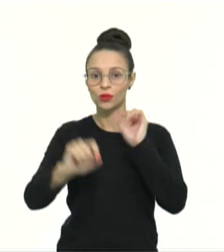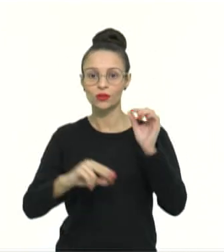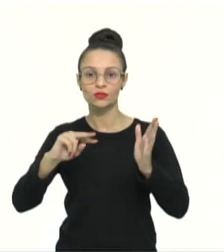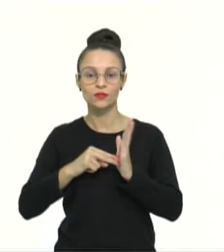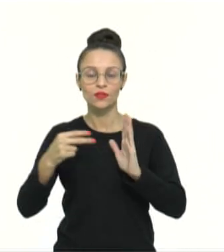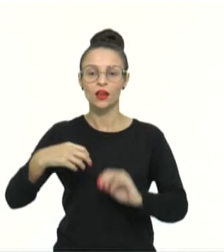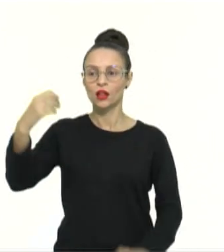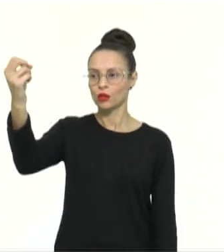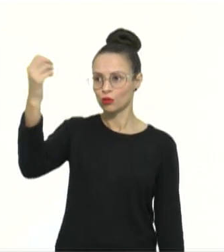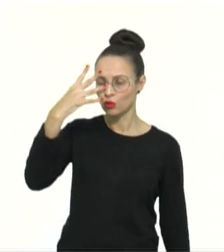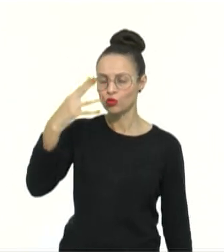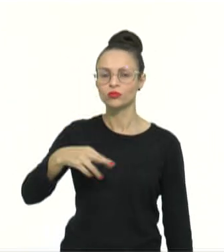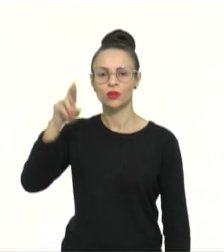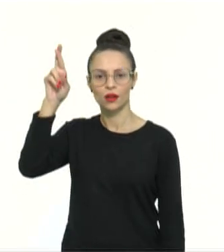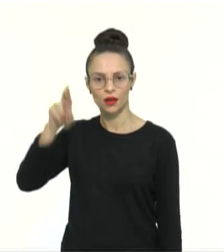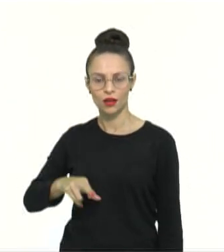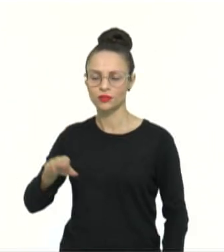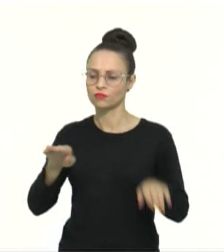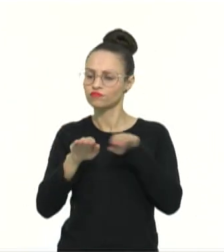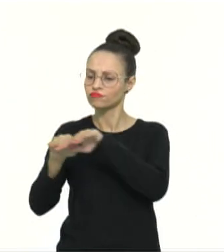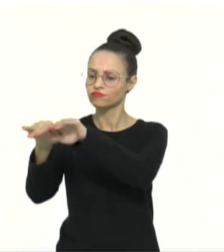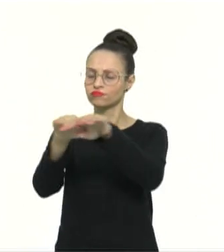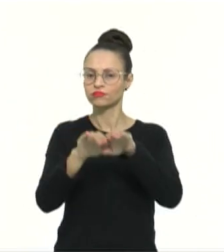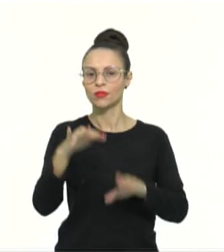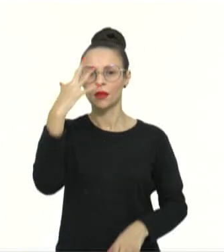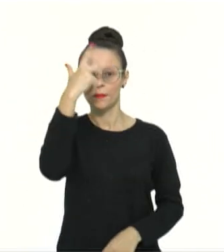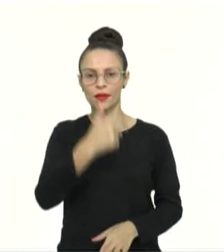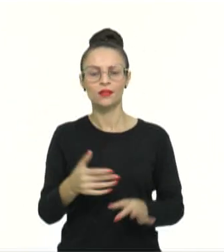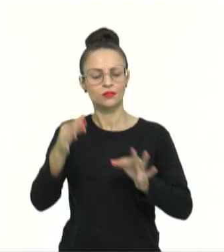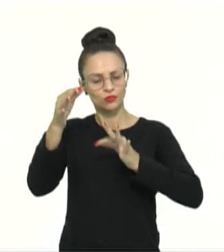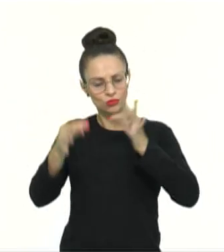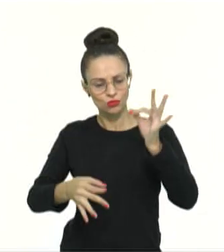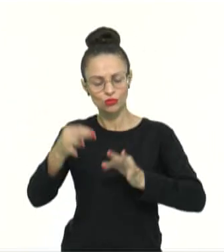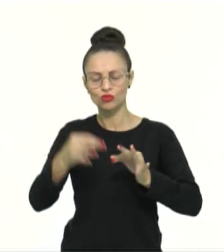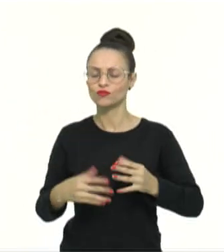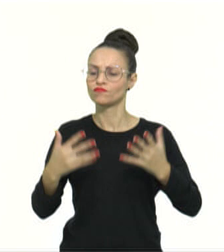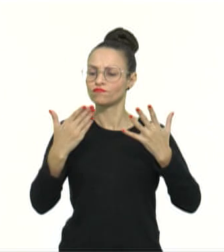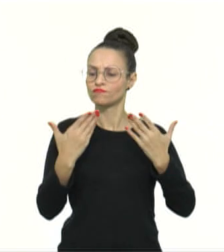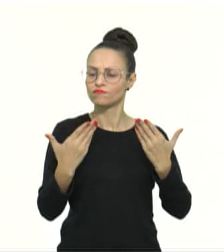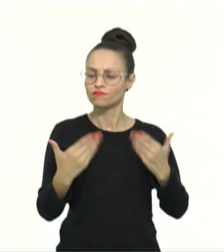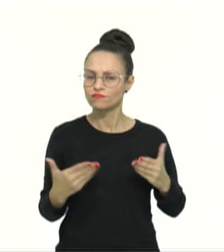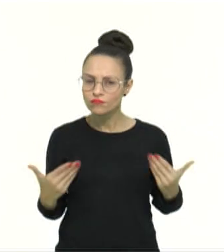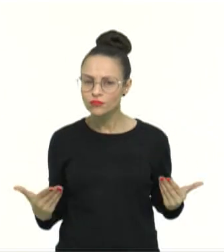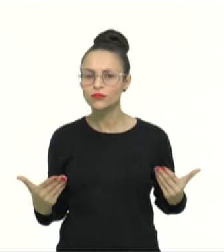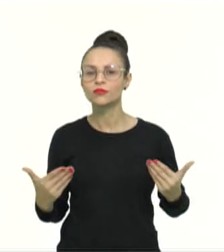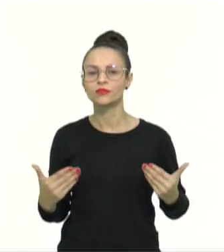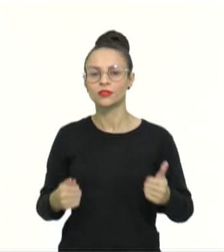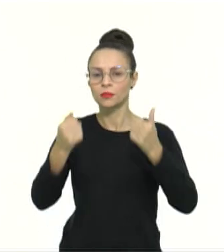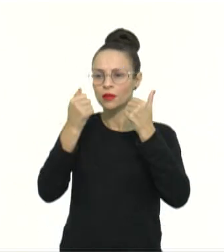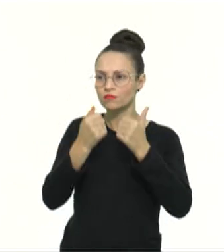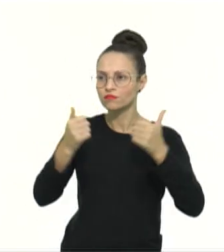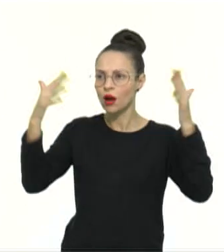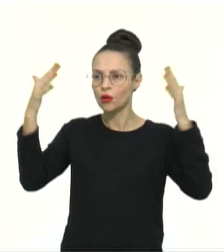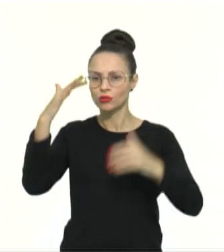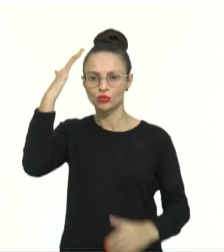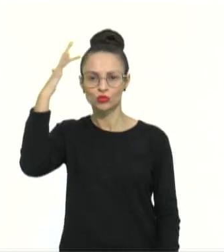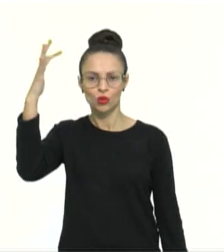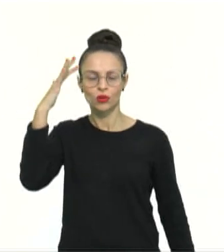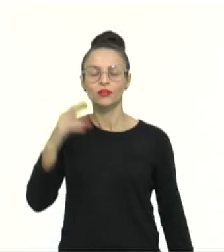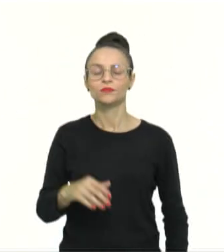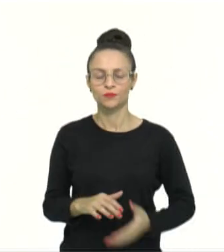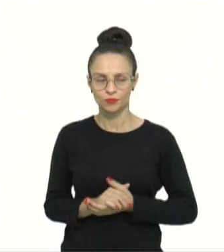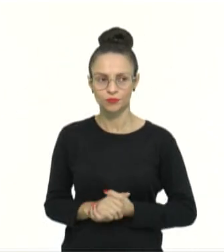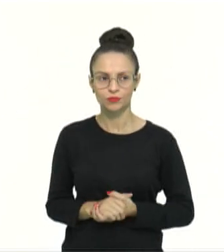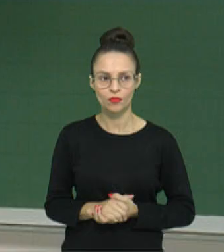luz, razão, harmonia, beleza, justa medida, serenidade, o esplendor dos sonhos e a